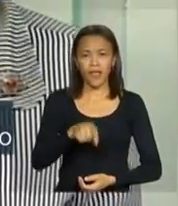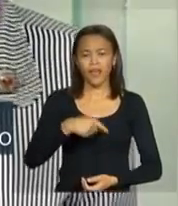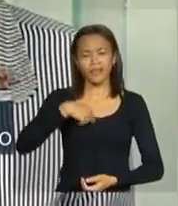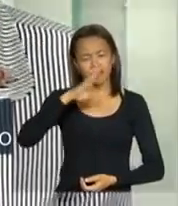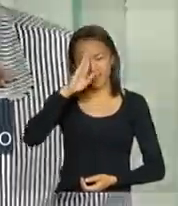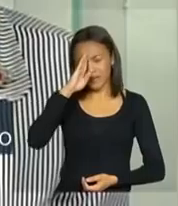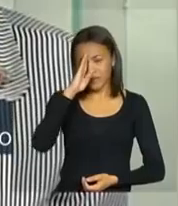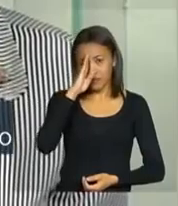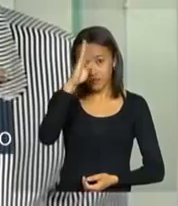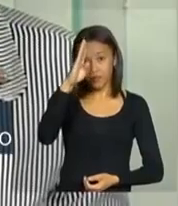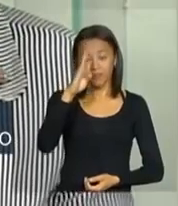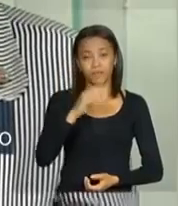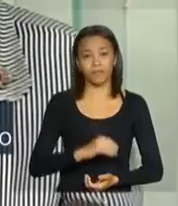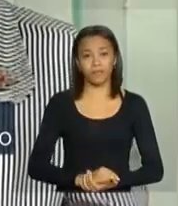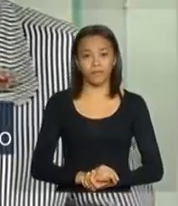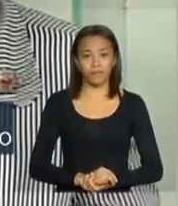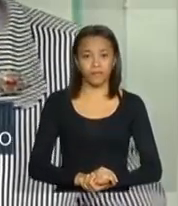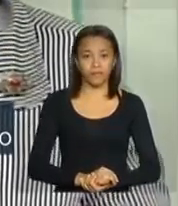fundamental